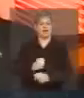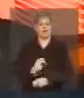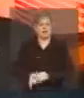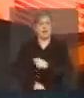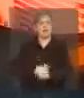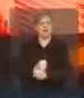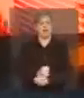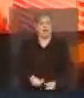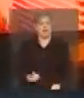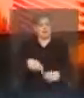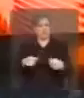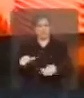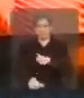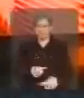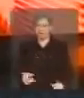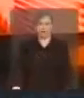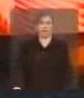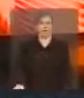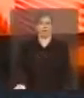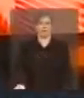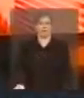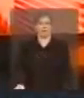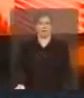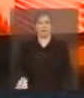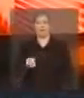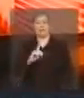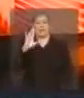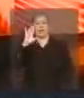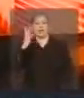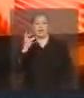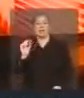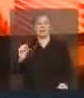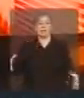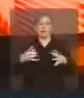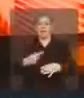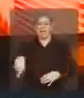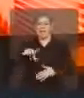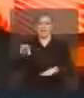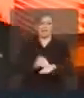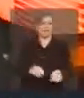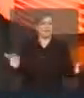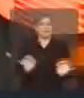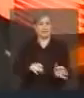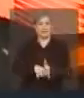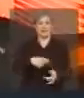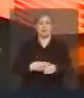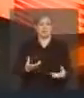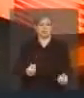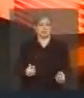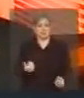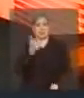sabe? Todo ano. Nós precisamos mudar aí, tentar não incluir, não inscrever mais dessas empresas nas pesquisas, porque